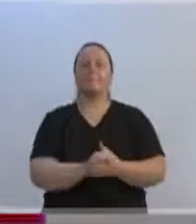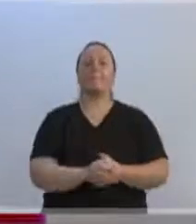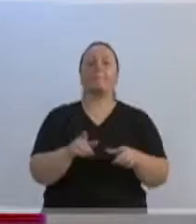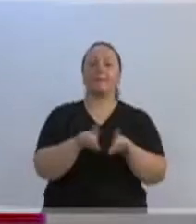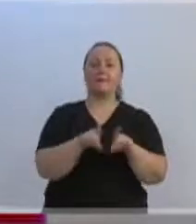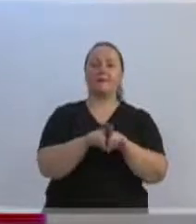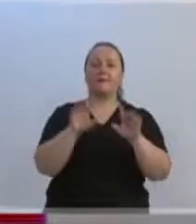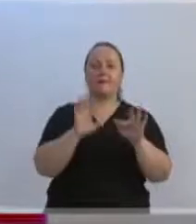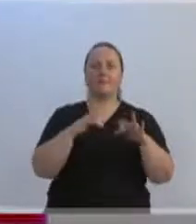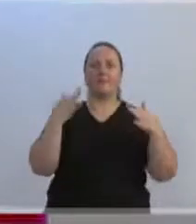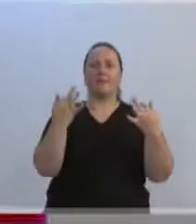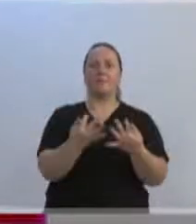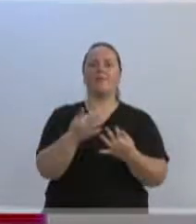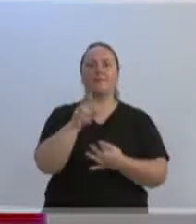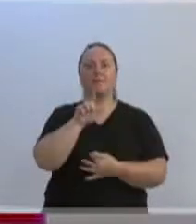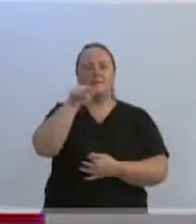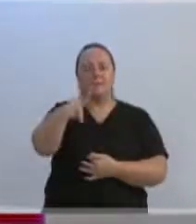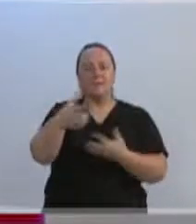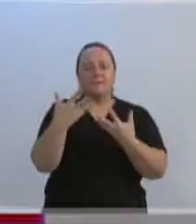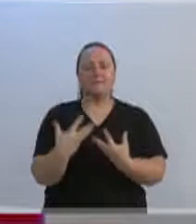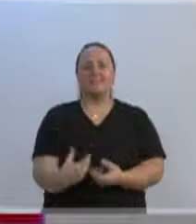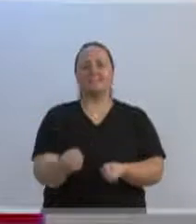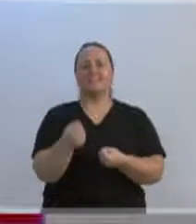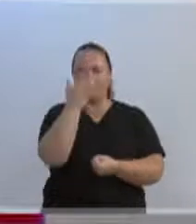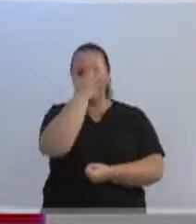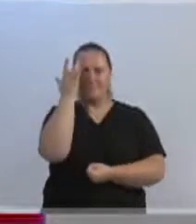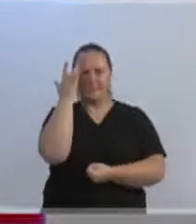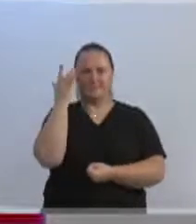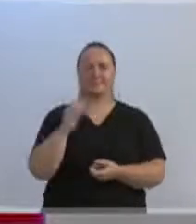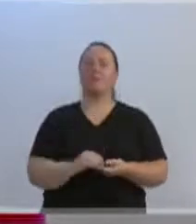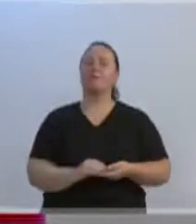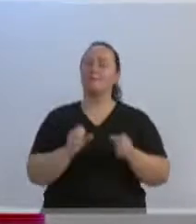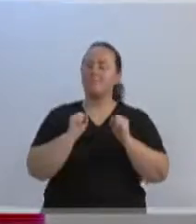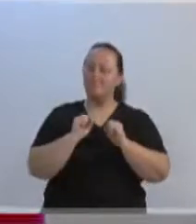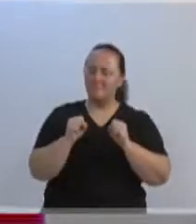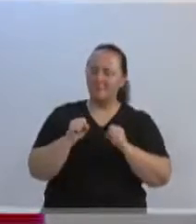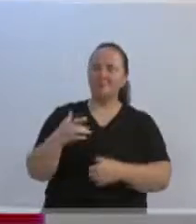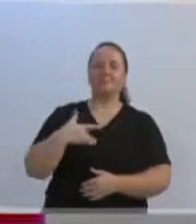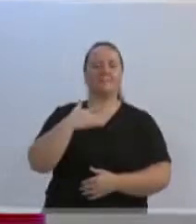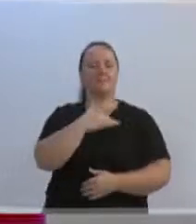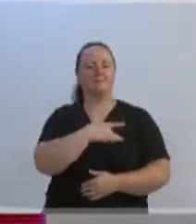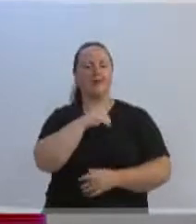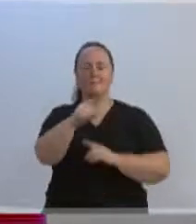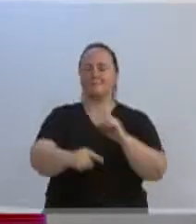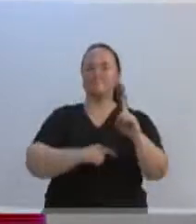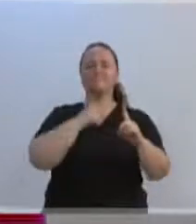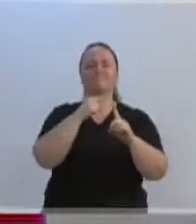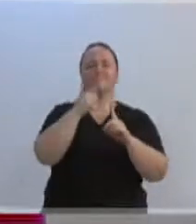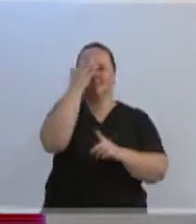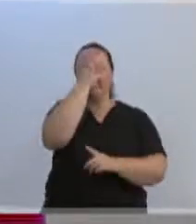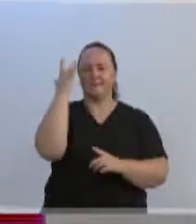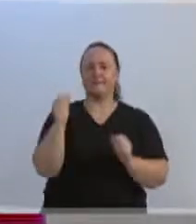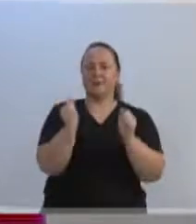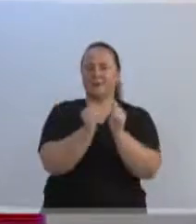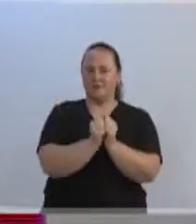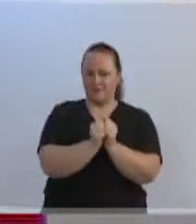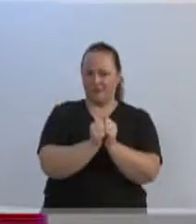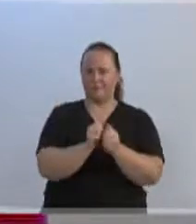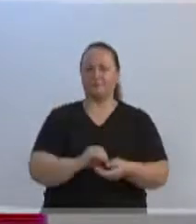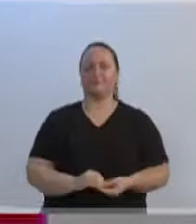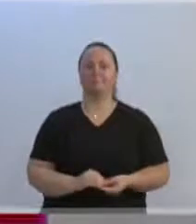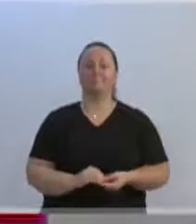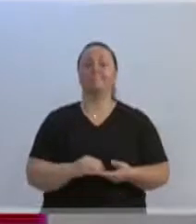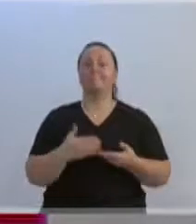proporcionando assim uma experiência de intercâmbio saudável e positiva para todos os envolvidos pois em cada